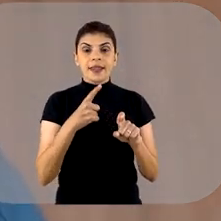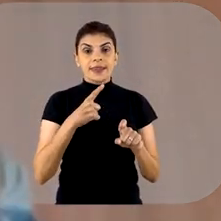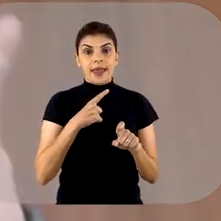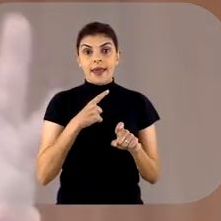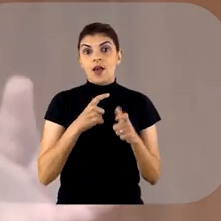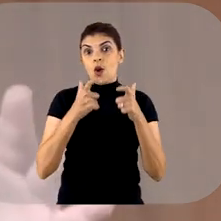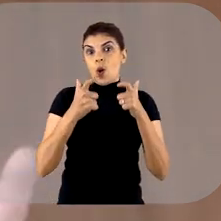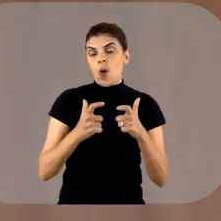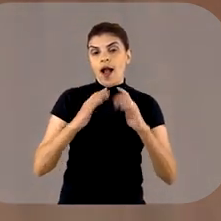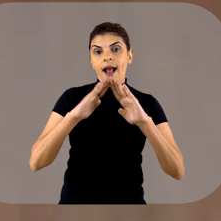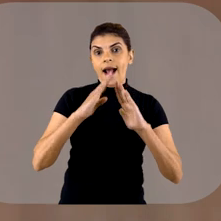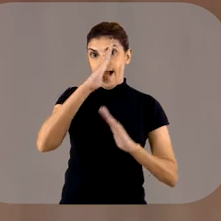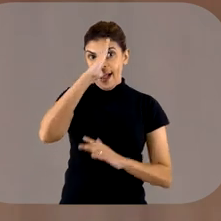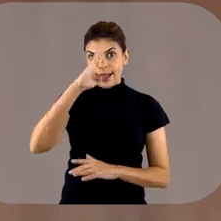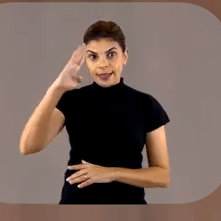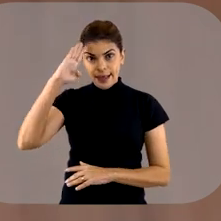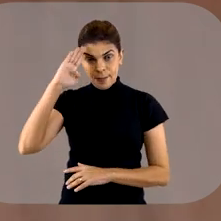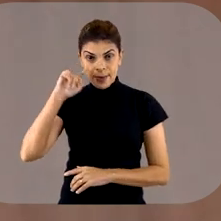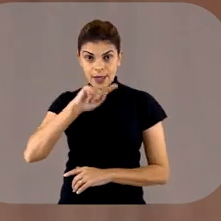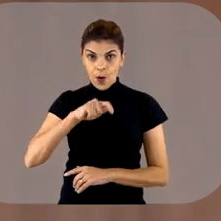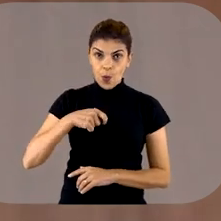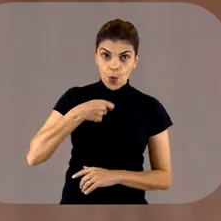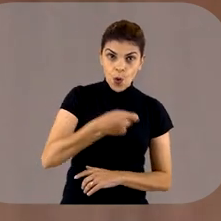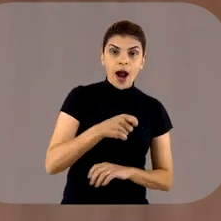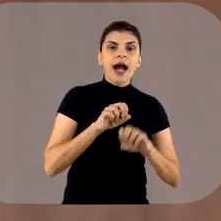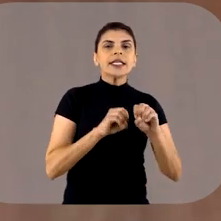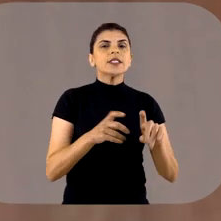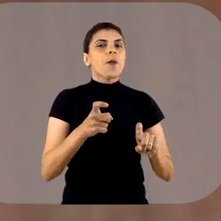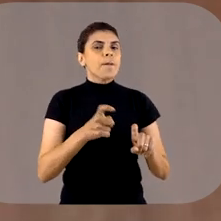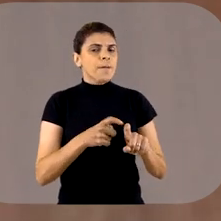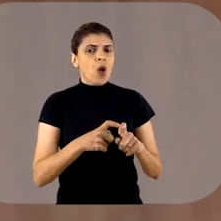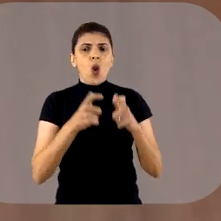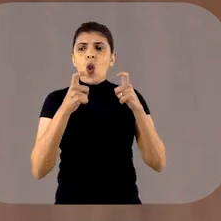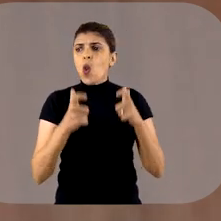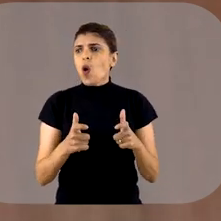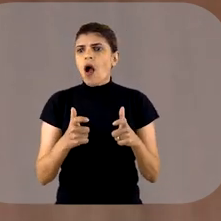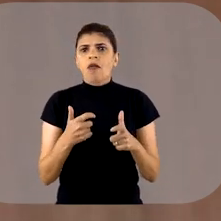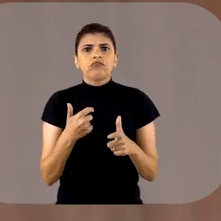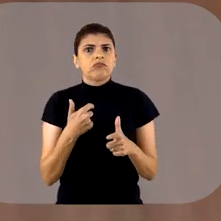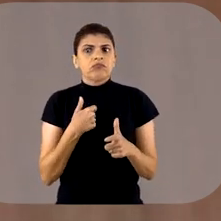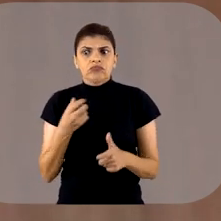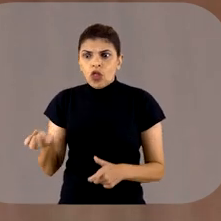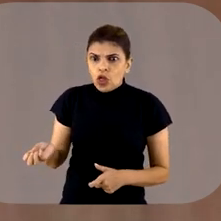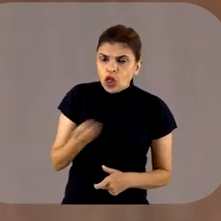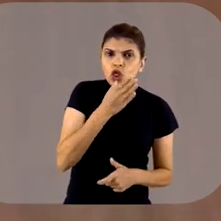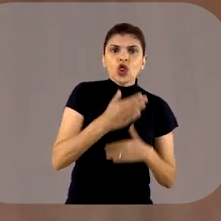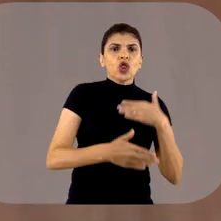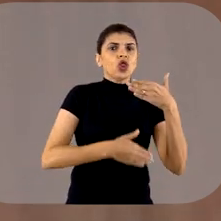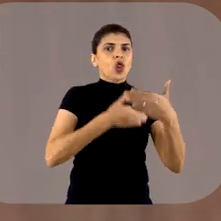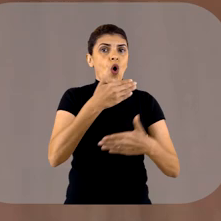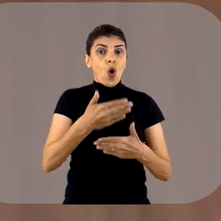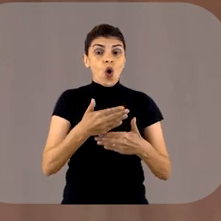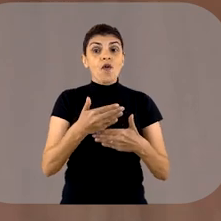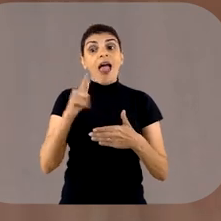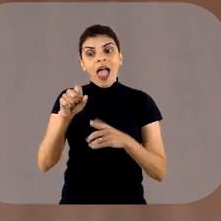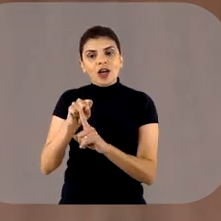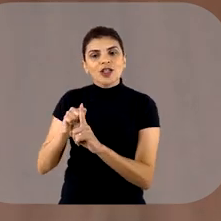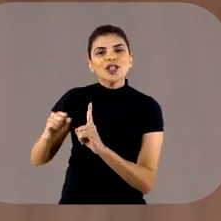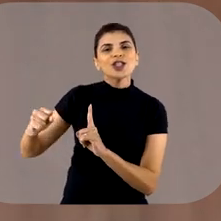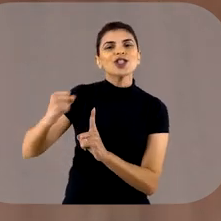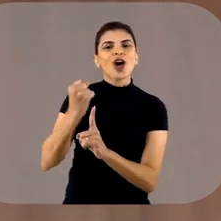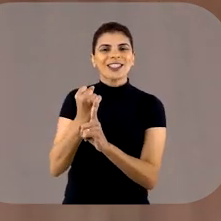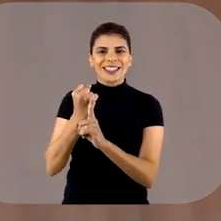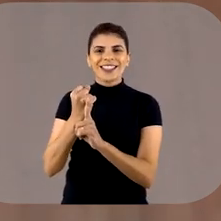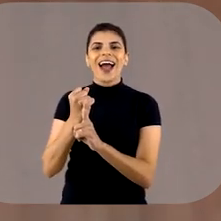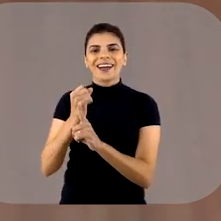topo a academia né A o o ensino médico não é um lugar onde você inova você inova na verdade é na